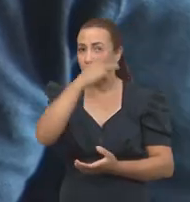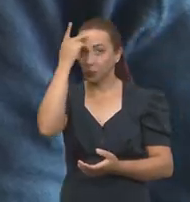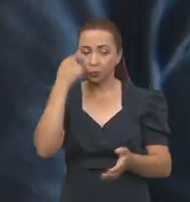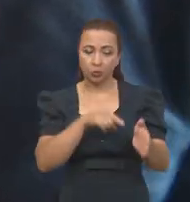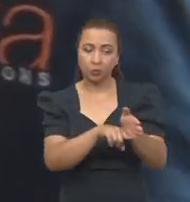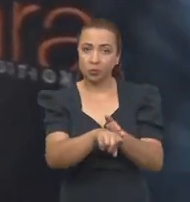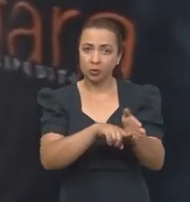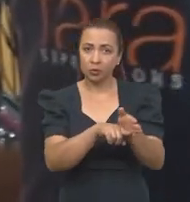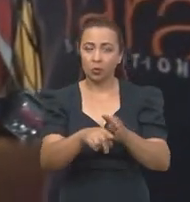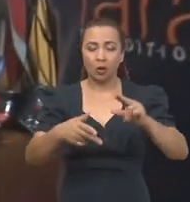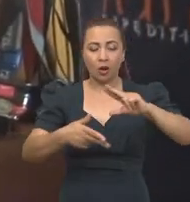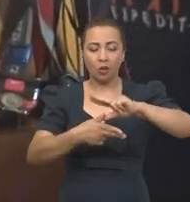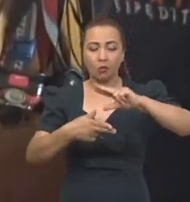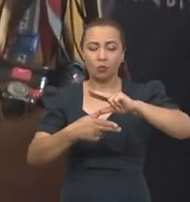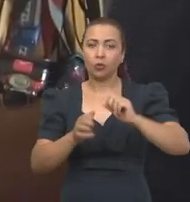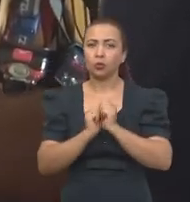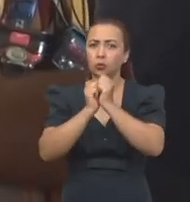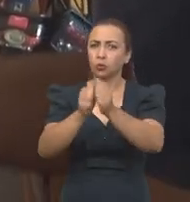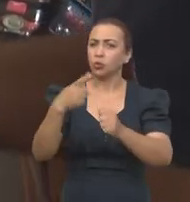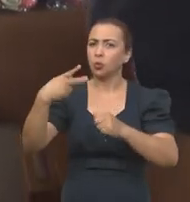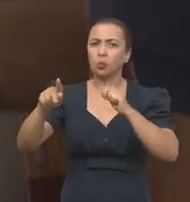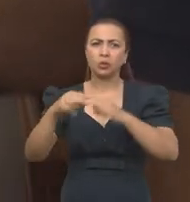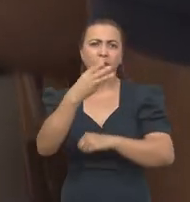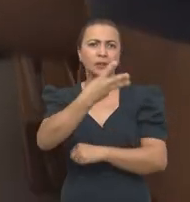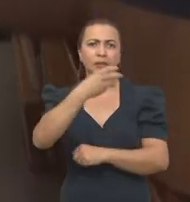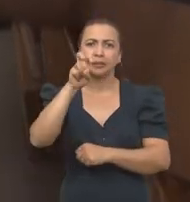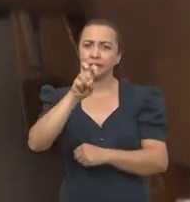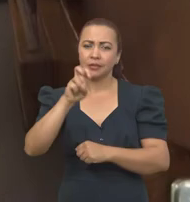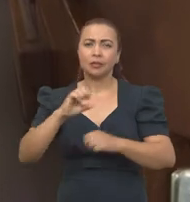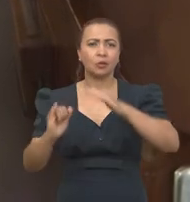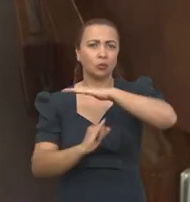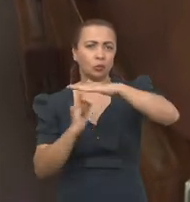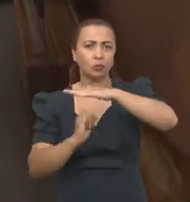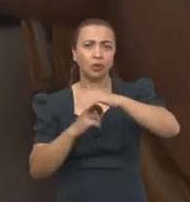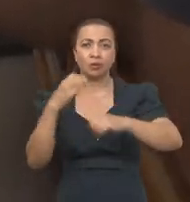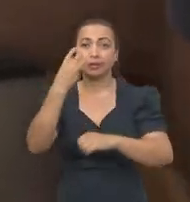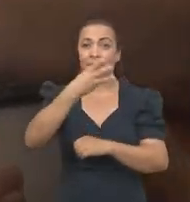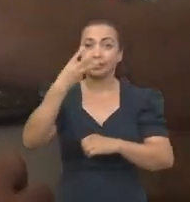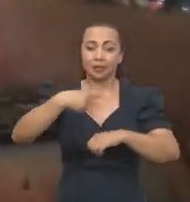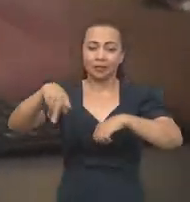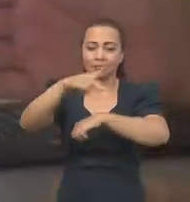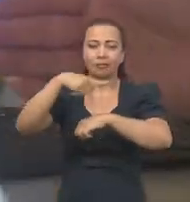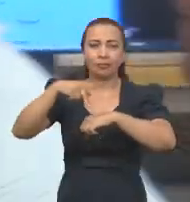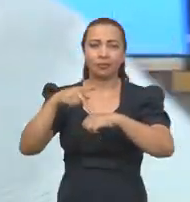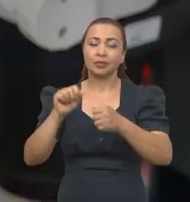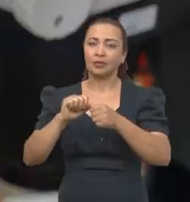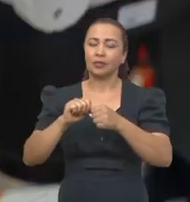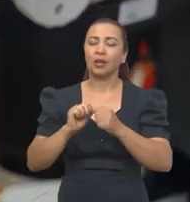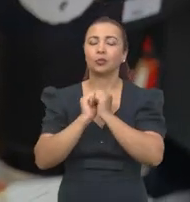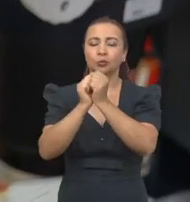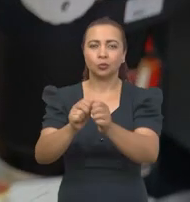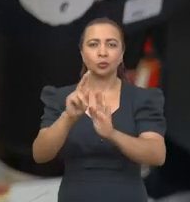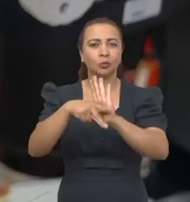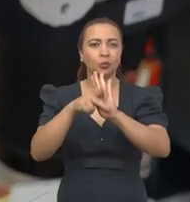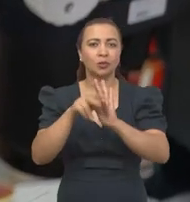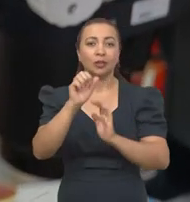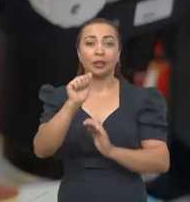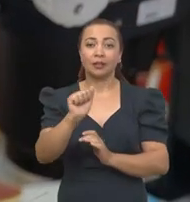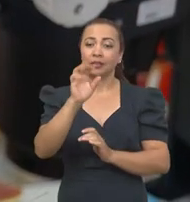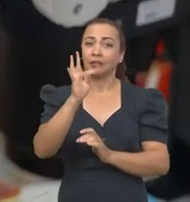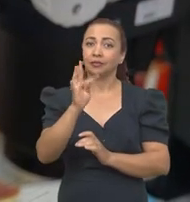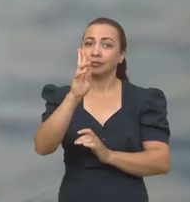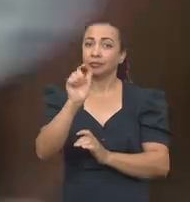os pesquisadores da UFF da junto com outras 35 instituições de 13 países participam do projeto Atlântico